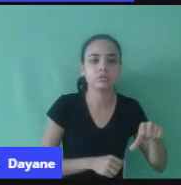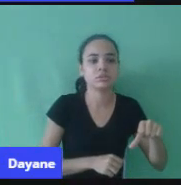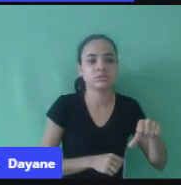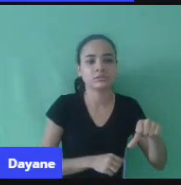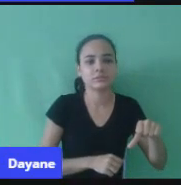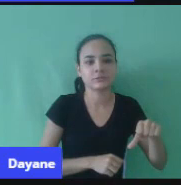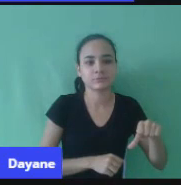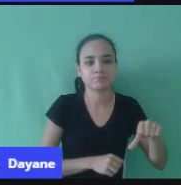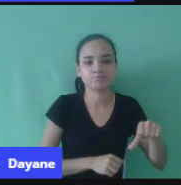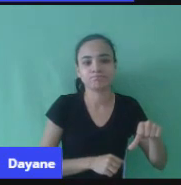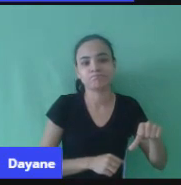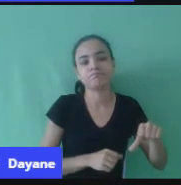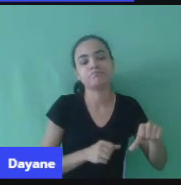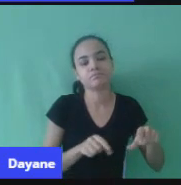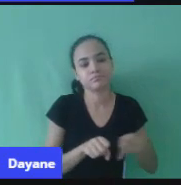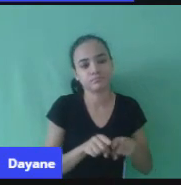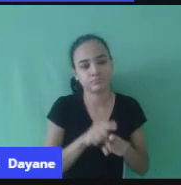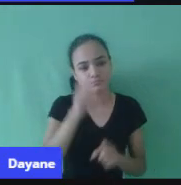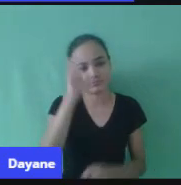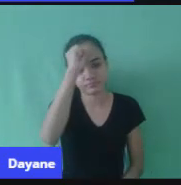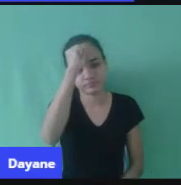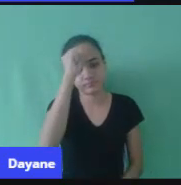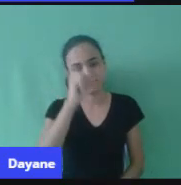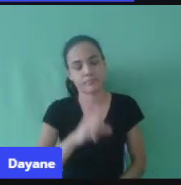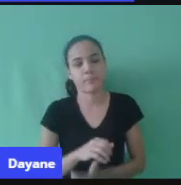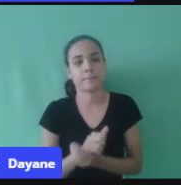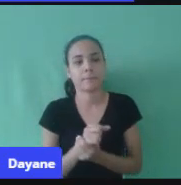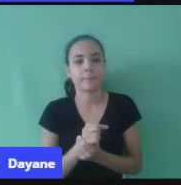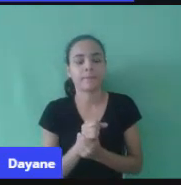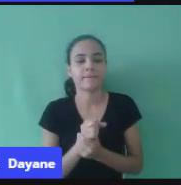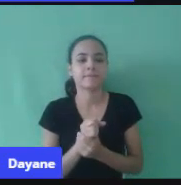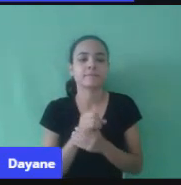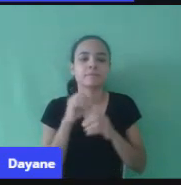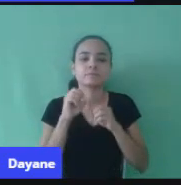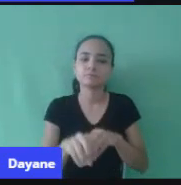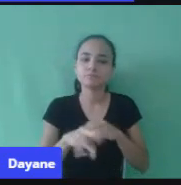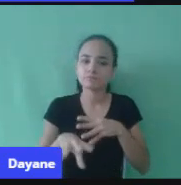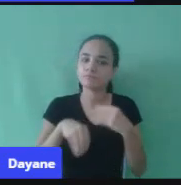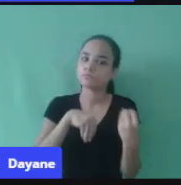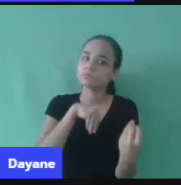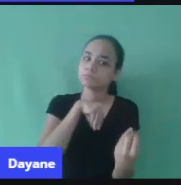ele mistura, né, todas as perspectivas